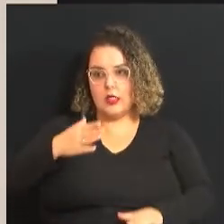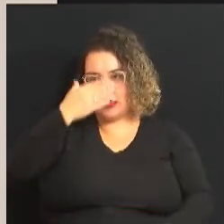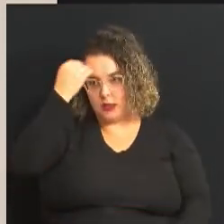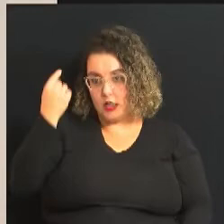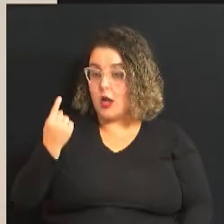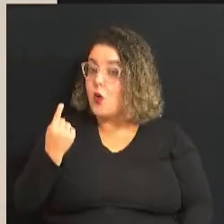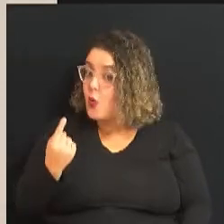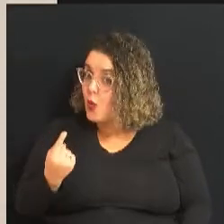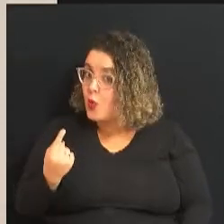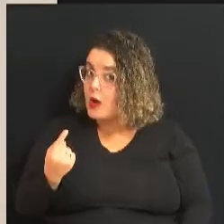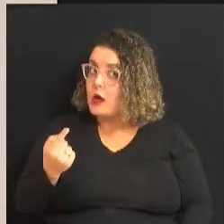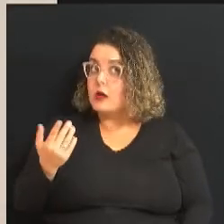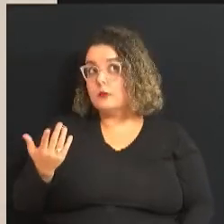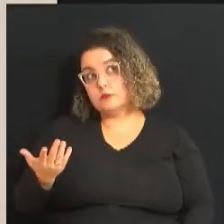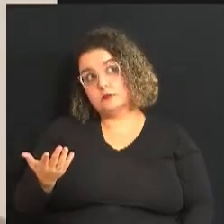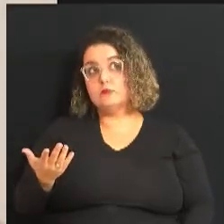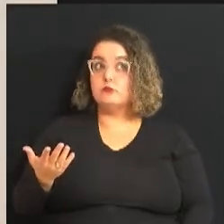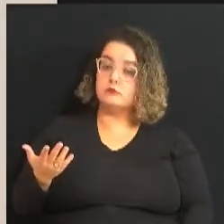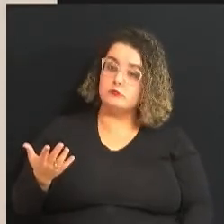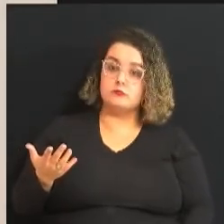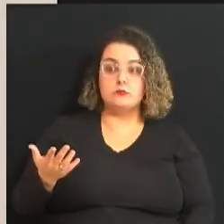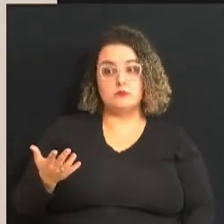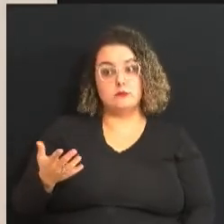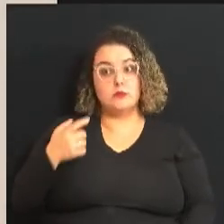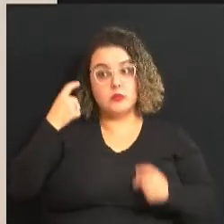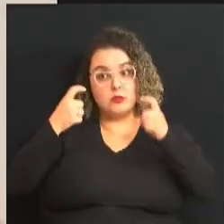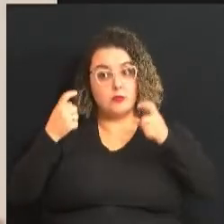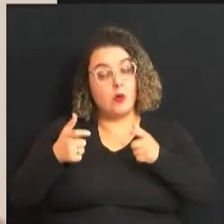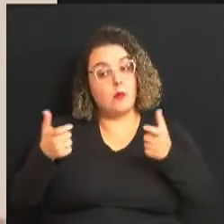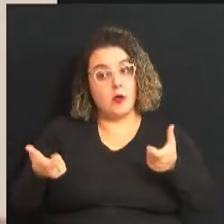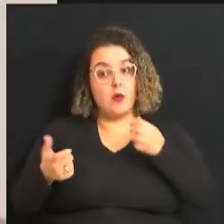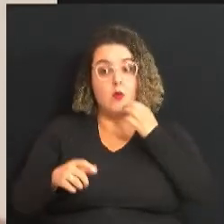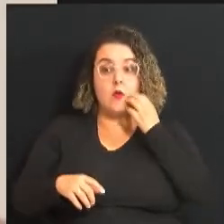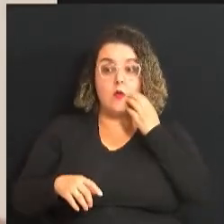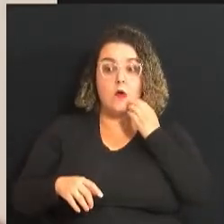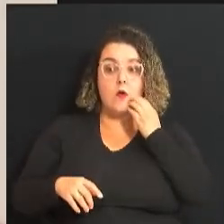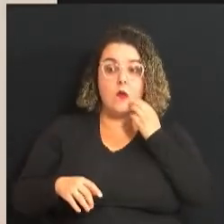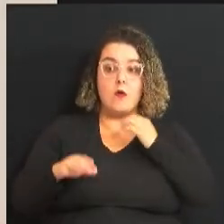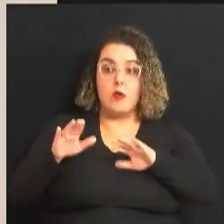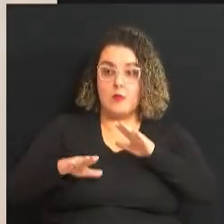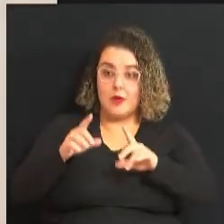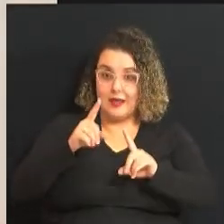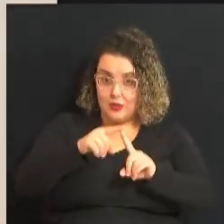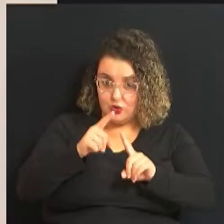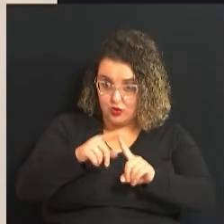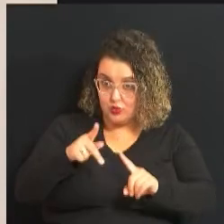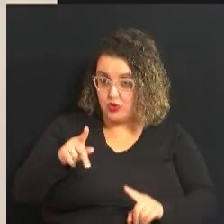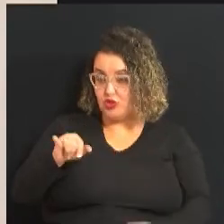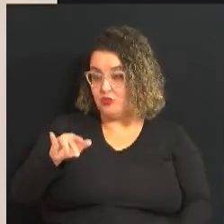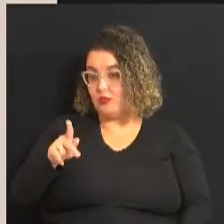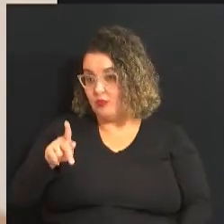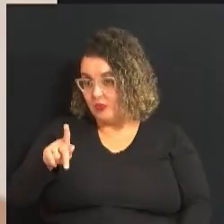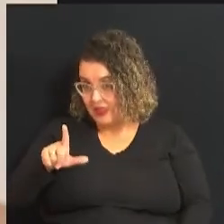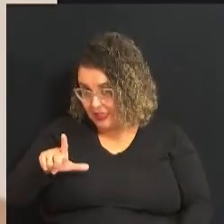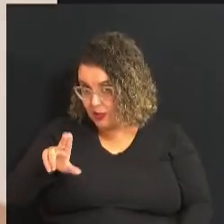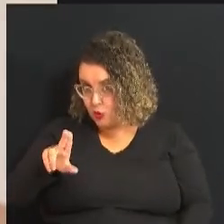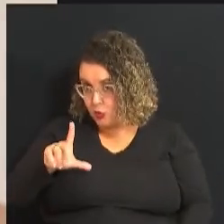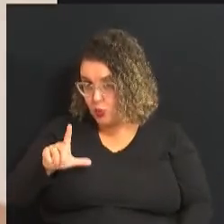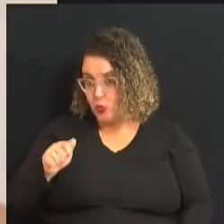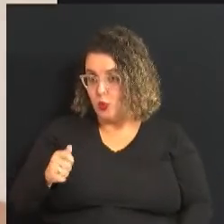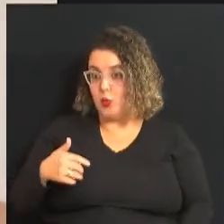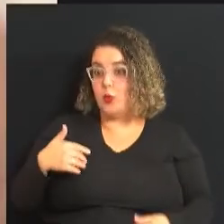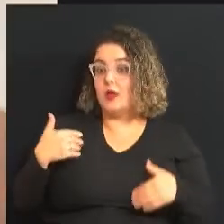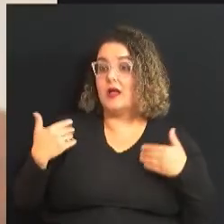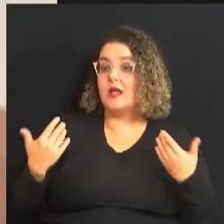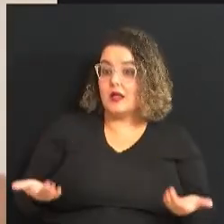não seria, assim, um motivo de se preocupar muito. Então, depende do tipo de pílula e depende em